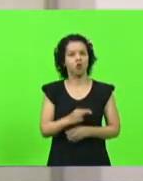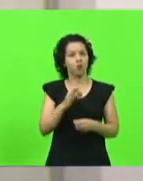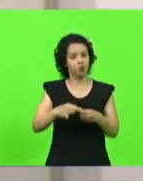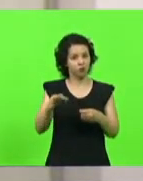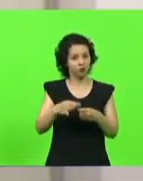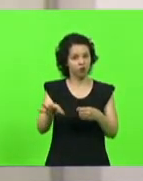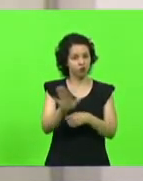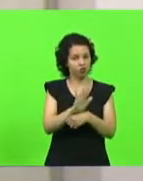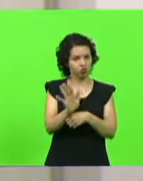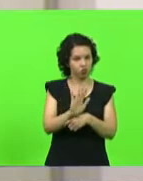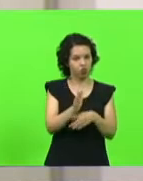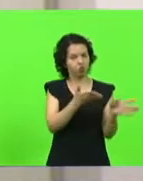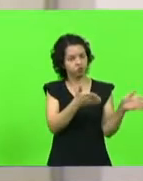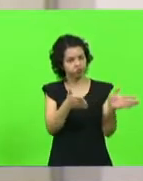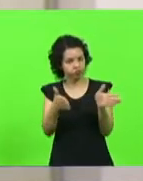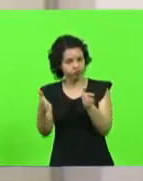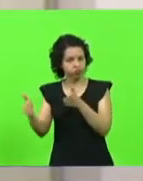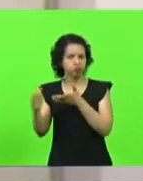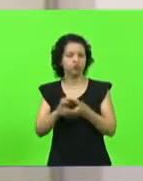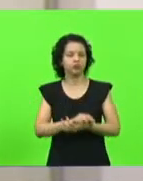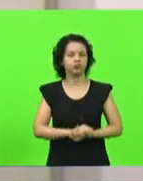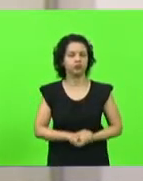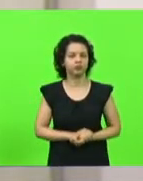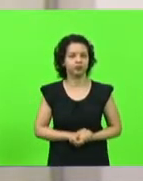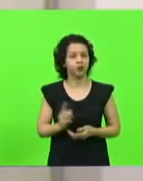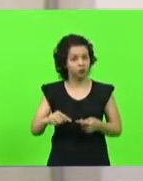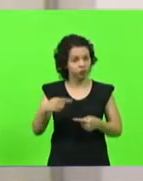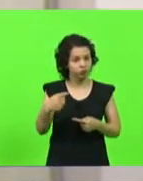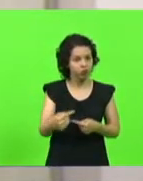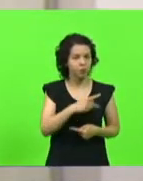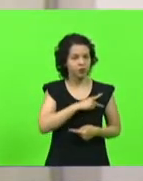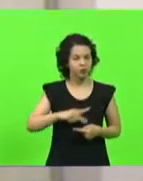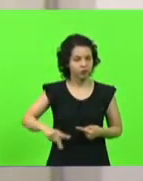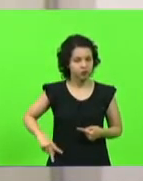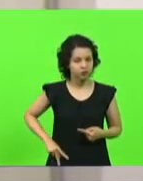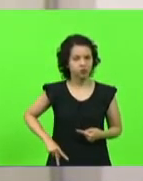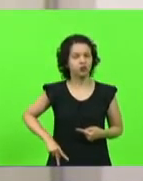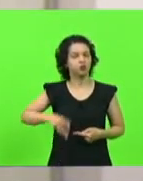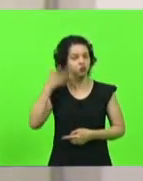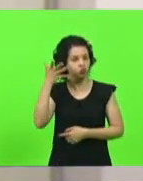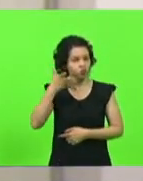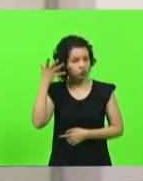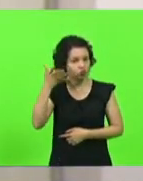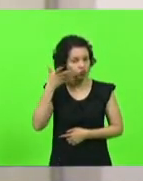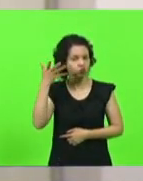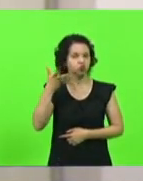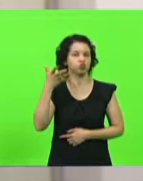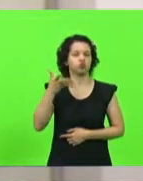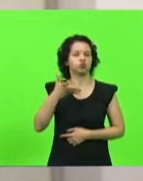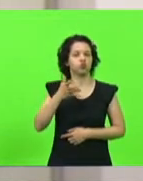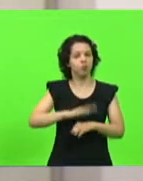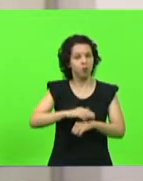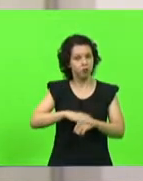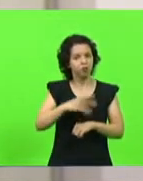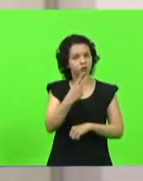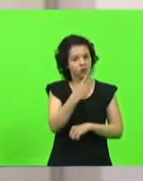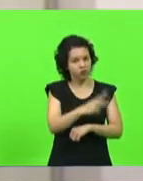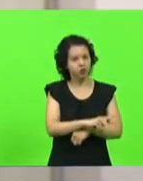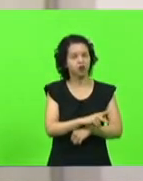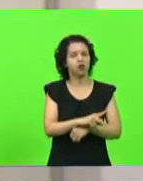institucional. Em seguida, o senhor presidente fez uso da palavra na qualidade de autor do requerimento que ensejou a